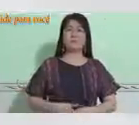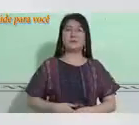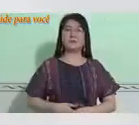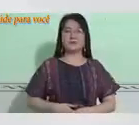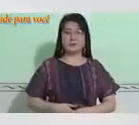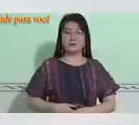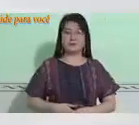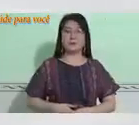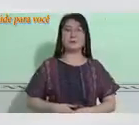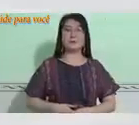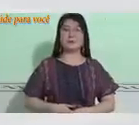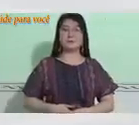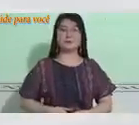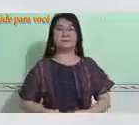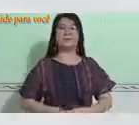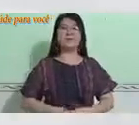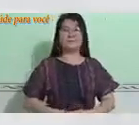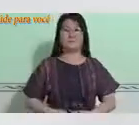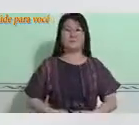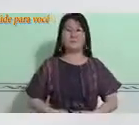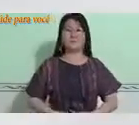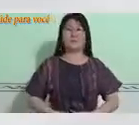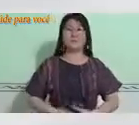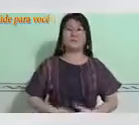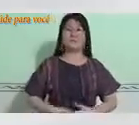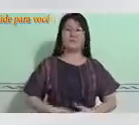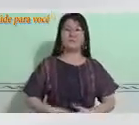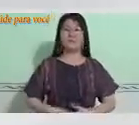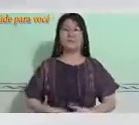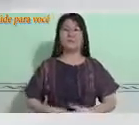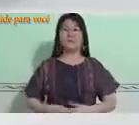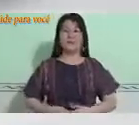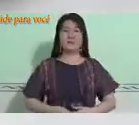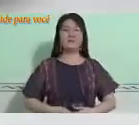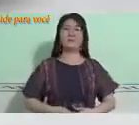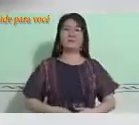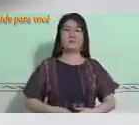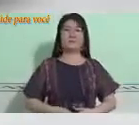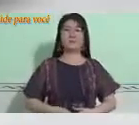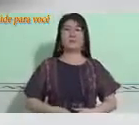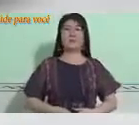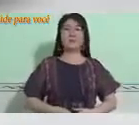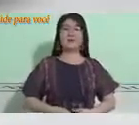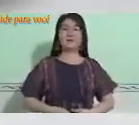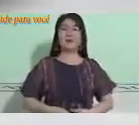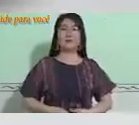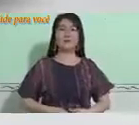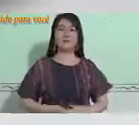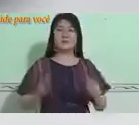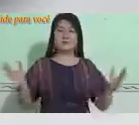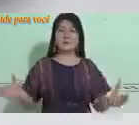Veja quais as contraindicações e efeitos colaterais que podem ocorrer. Ponto para que reserve o minoxidil como